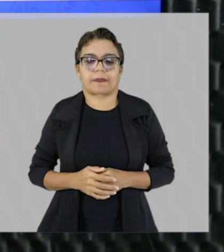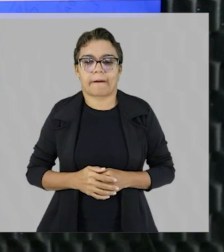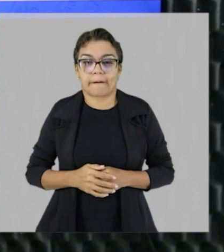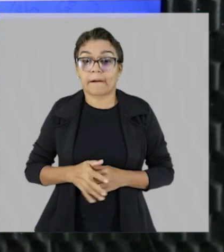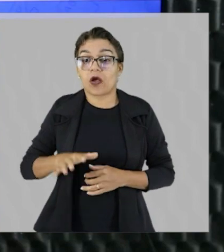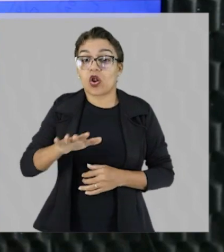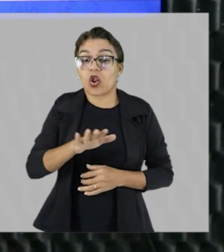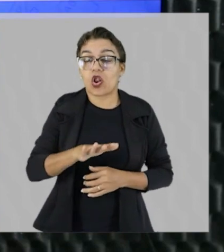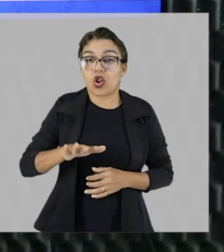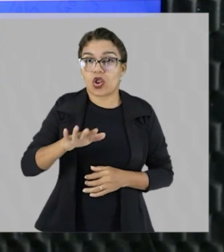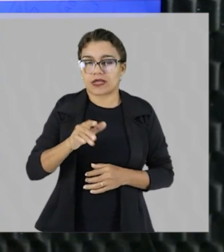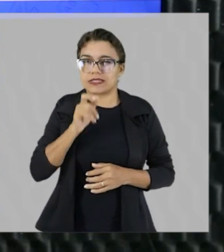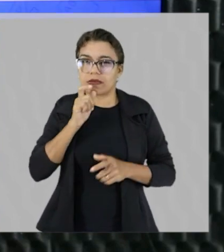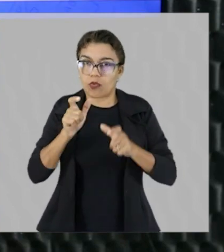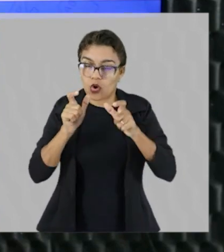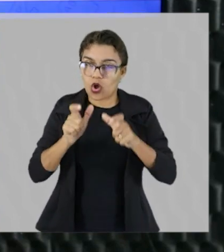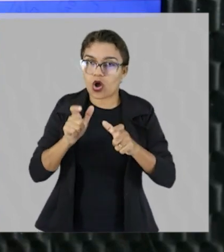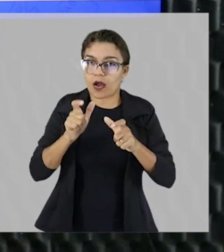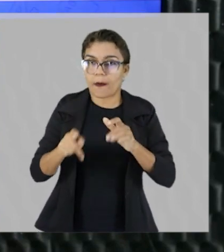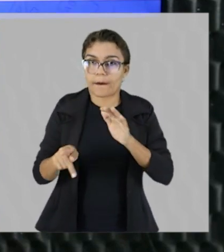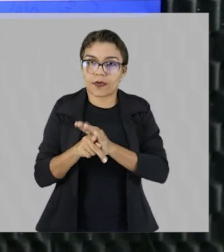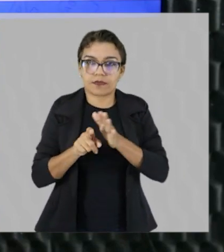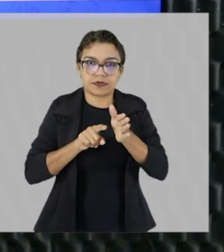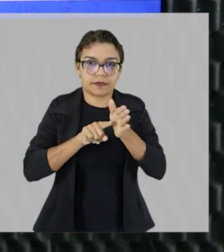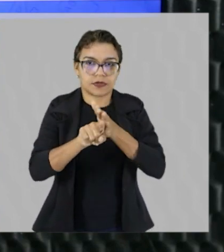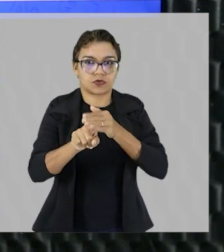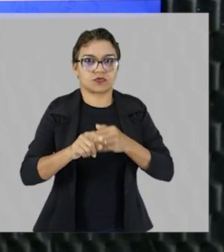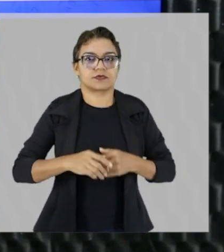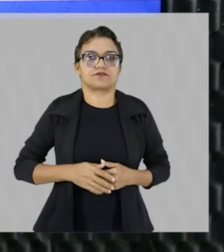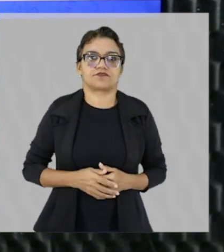é o local onde está apresentada a questão.